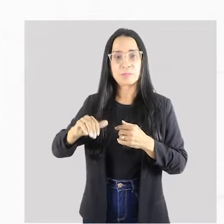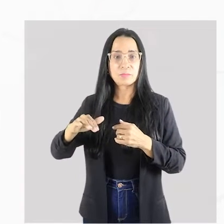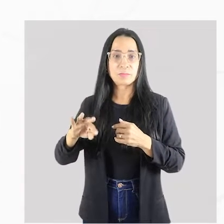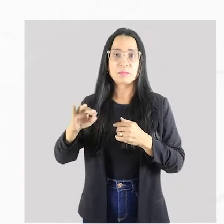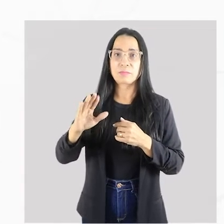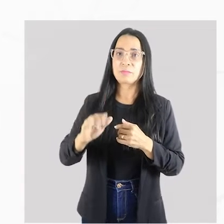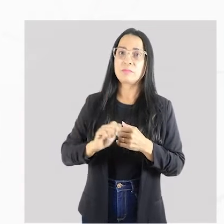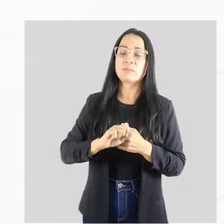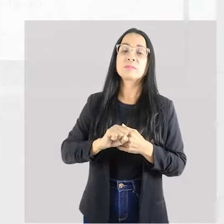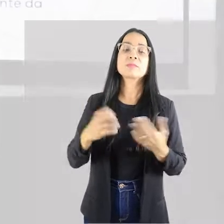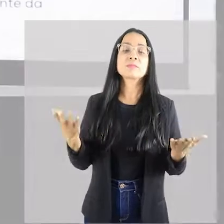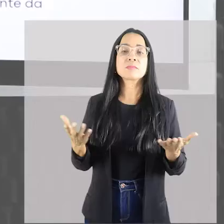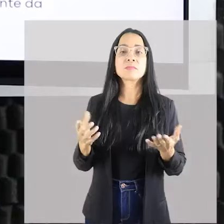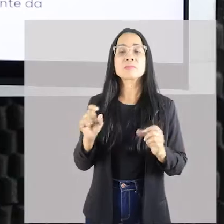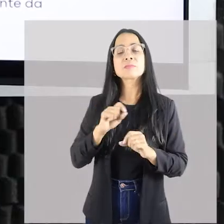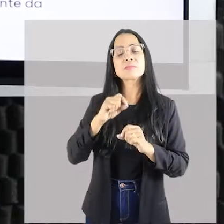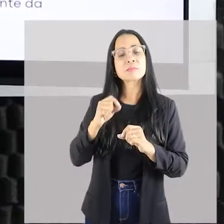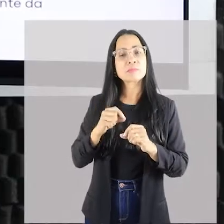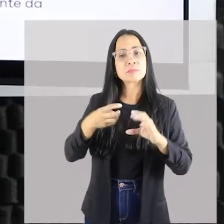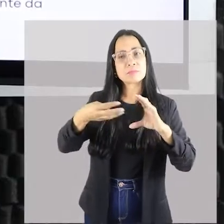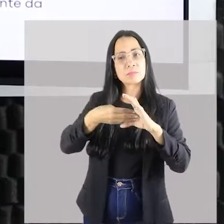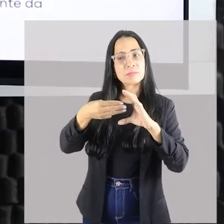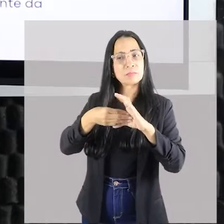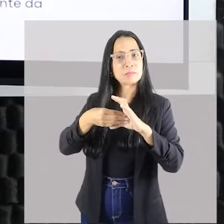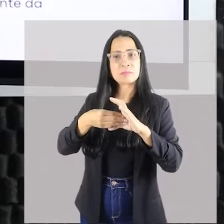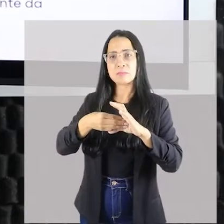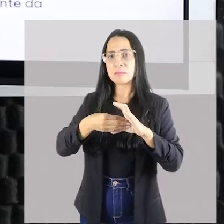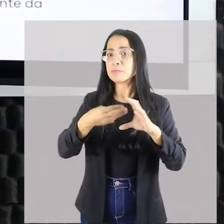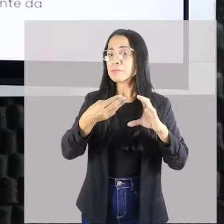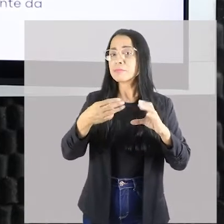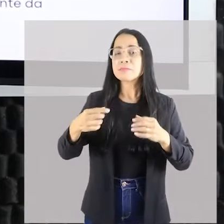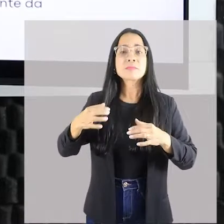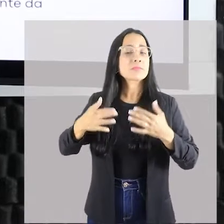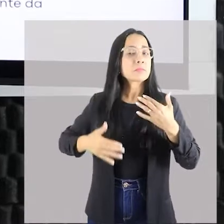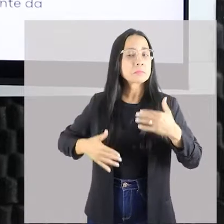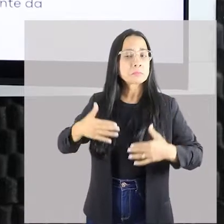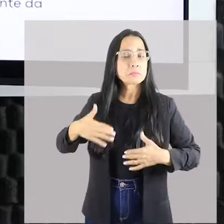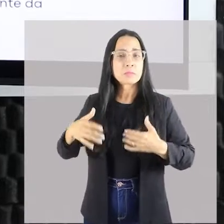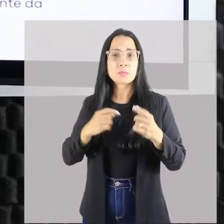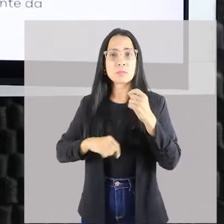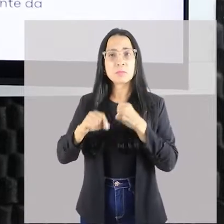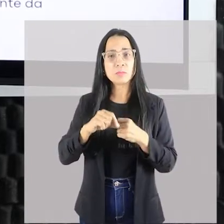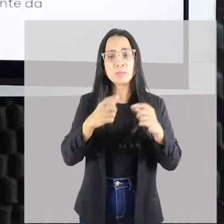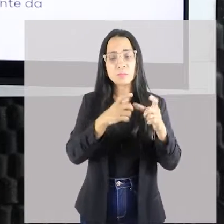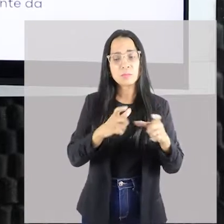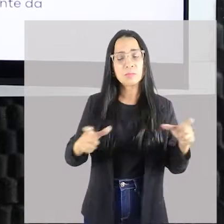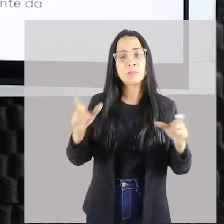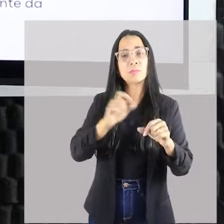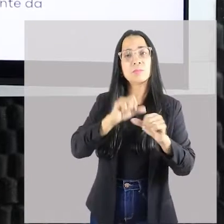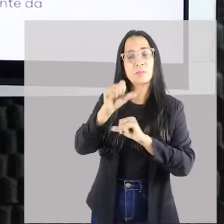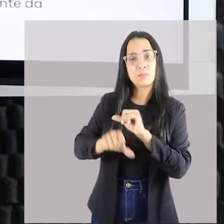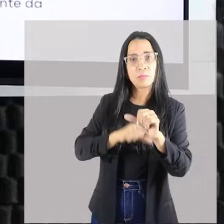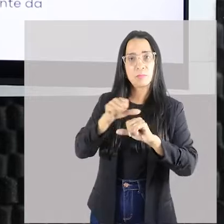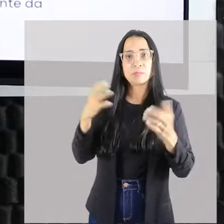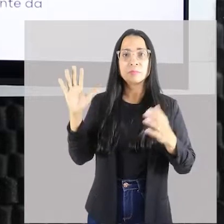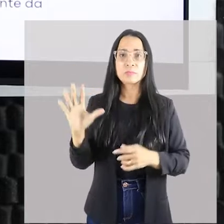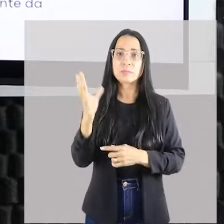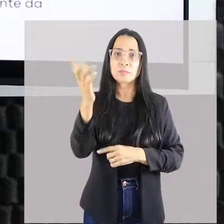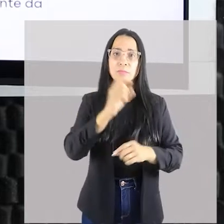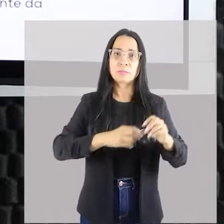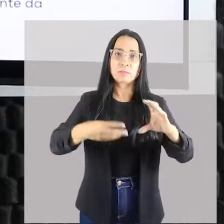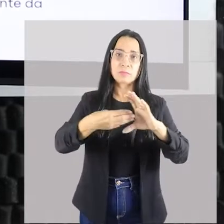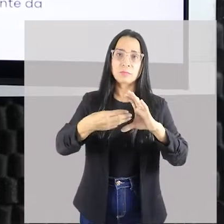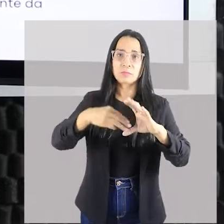que são aquelas células que estão aí por todo o seu corpo, a maioria inclusive. Essas mutações, quando elas ocorrem numa